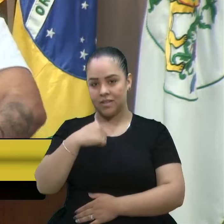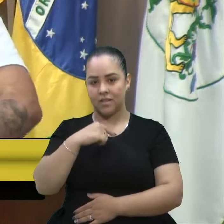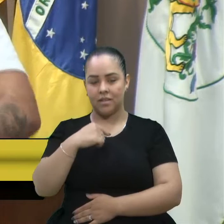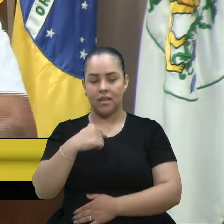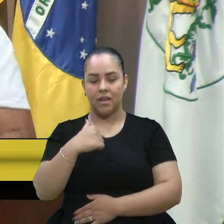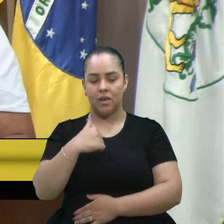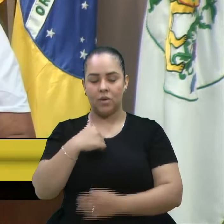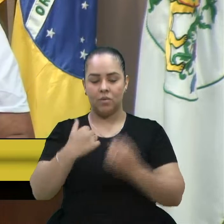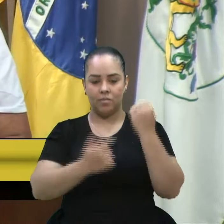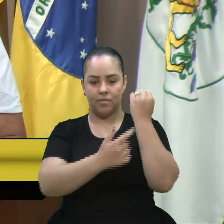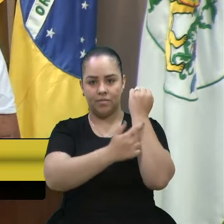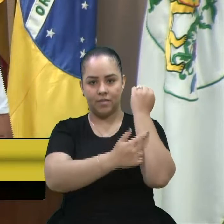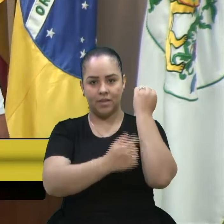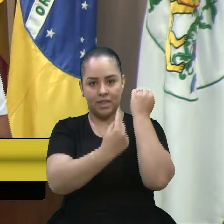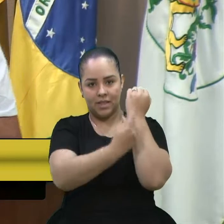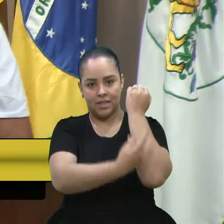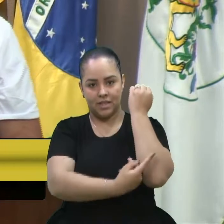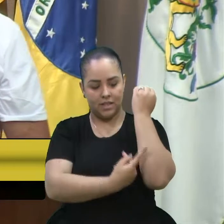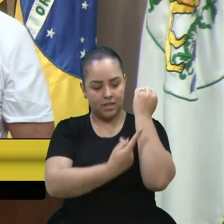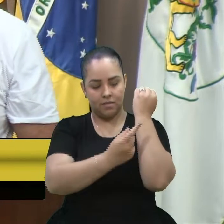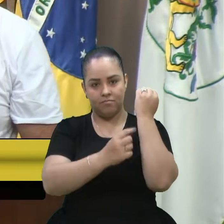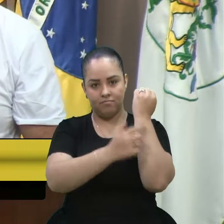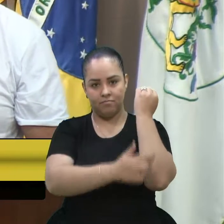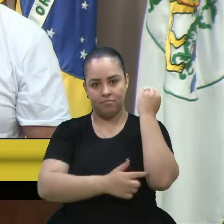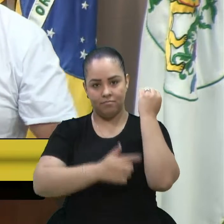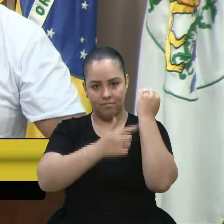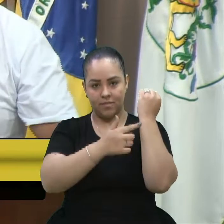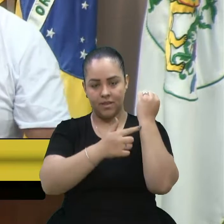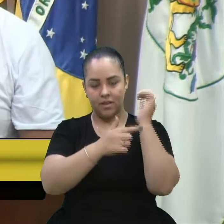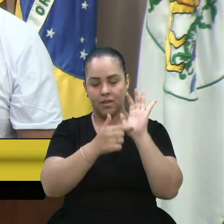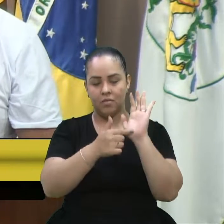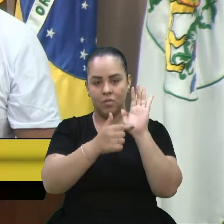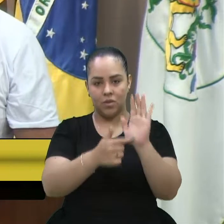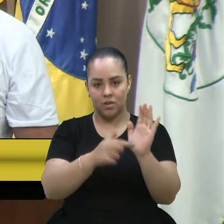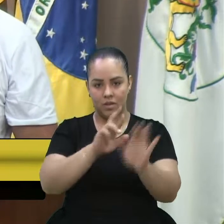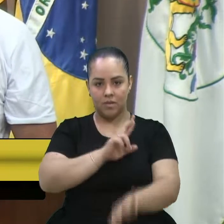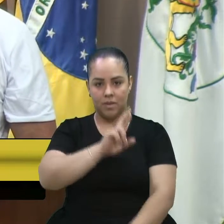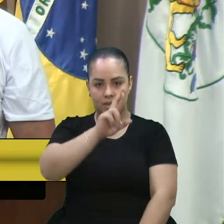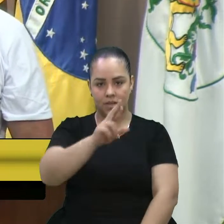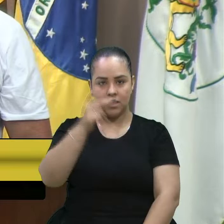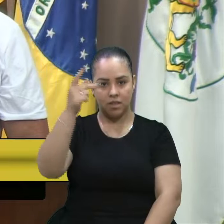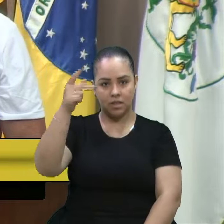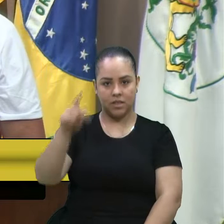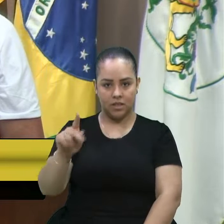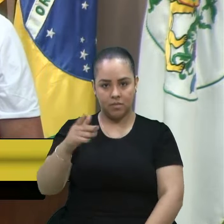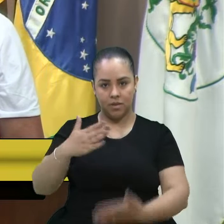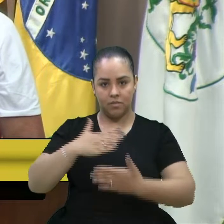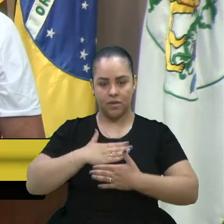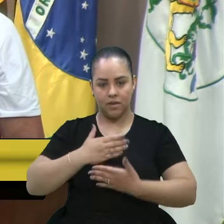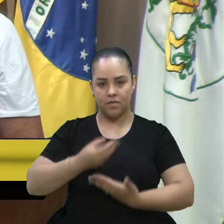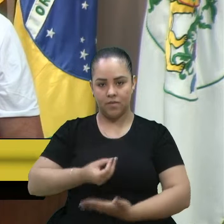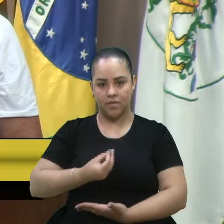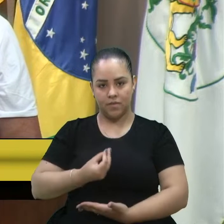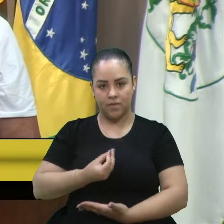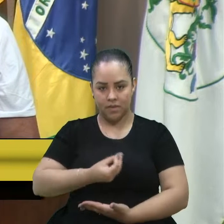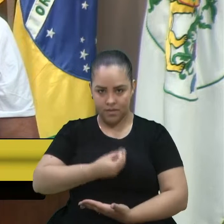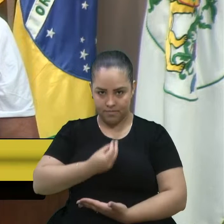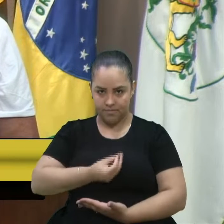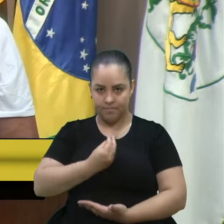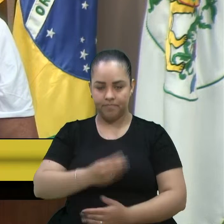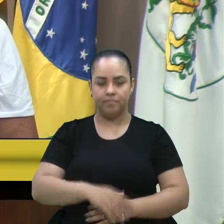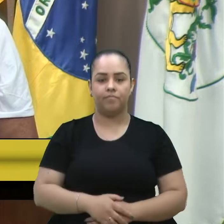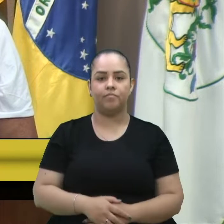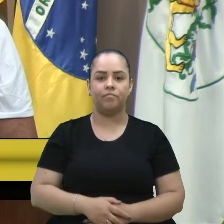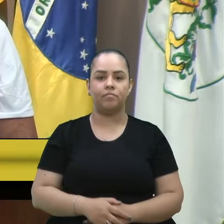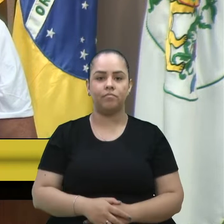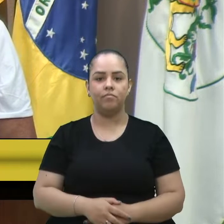em razão da representatividade que o Zumbi dos Palmares tem para a minha vida. O